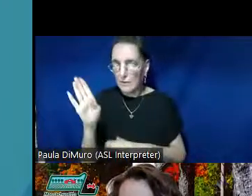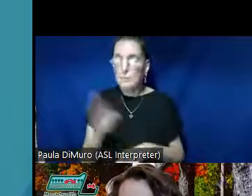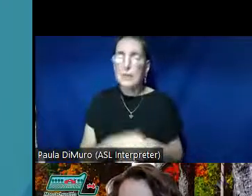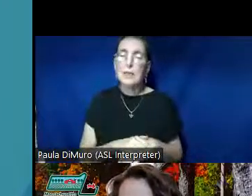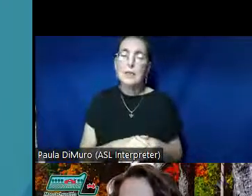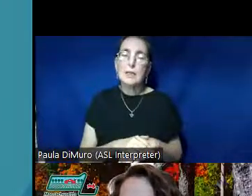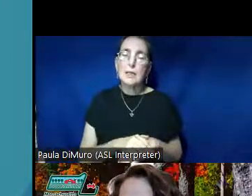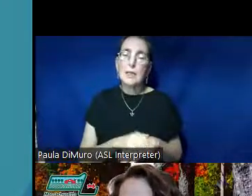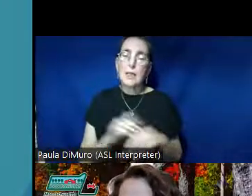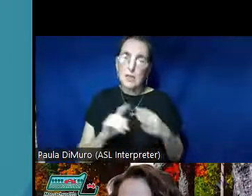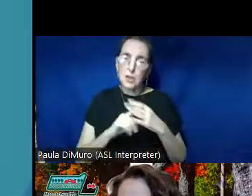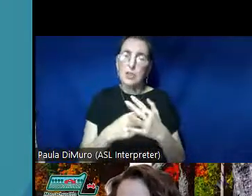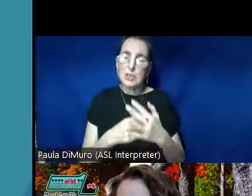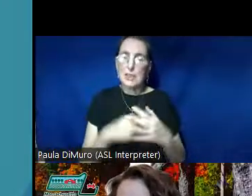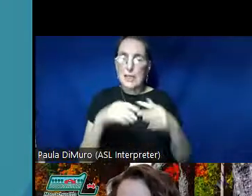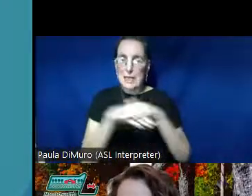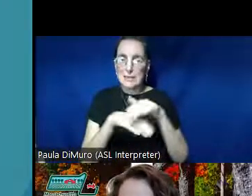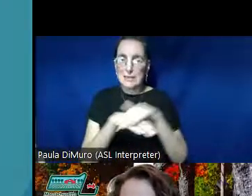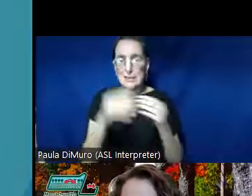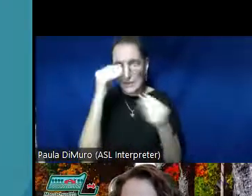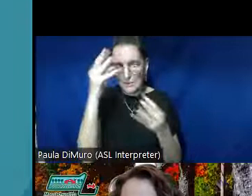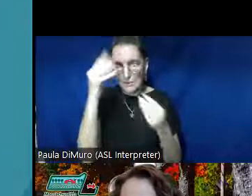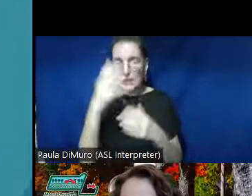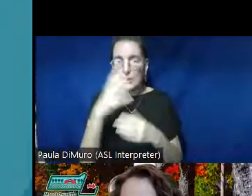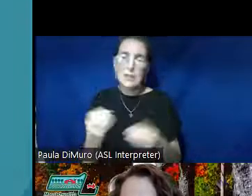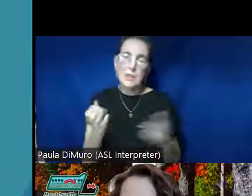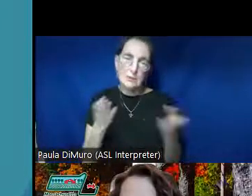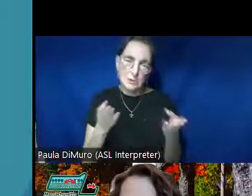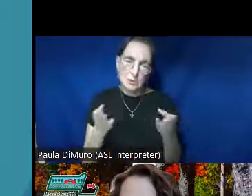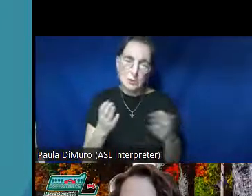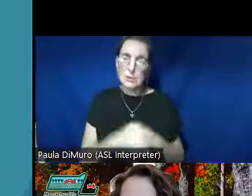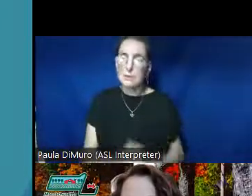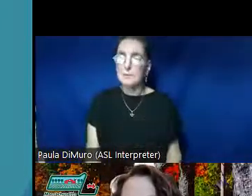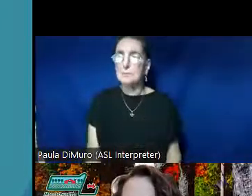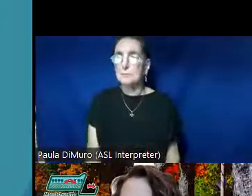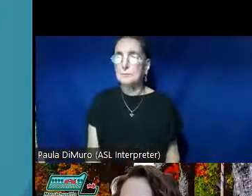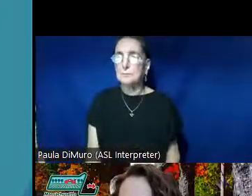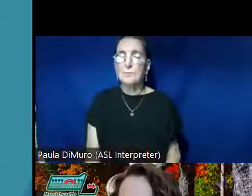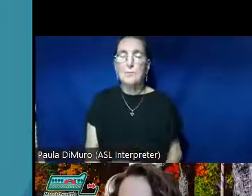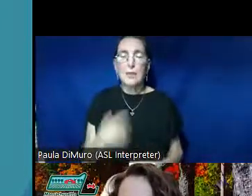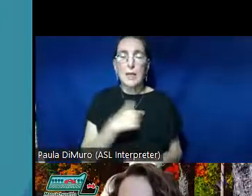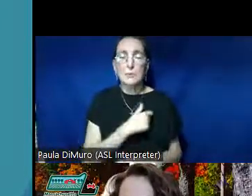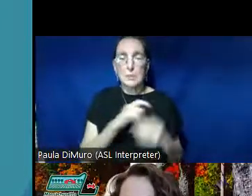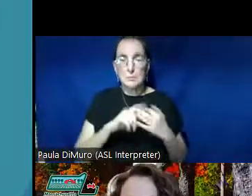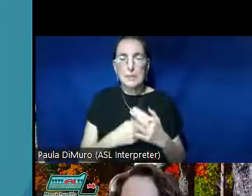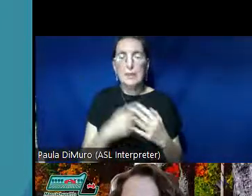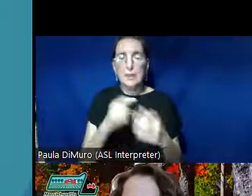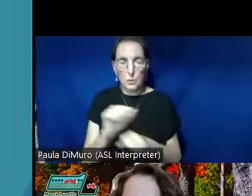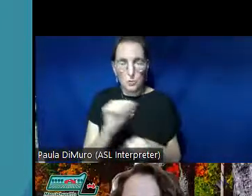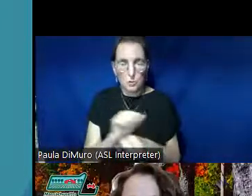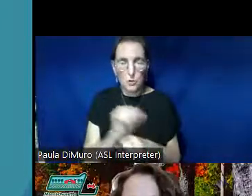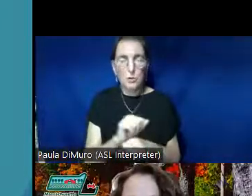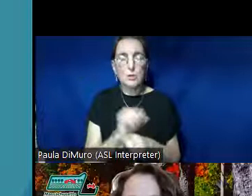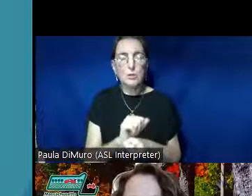momento, sacou em processo requisitos externos de interpretação e tradução. Constante